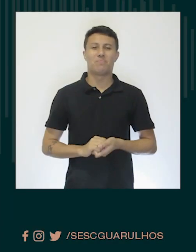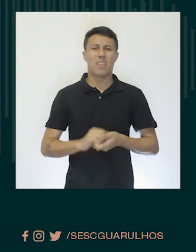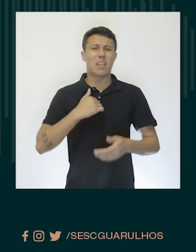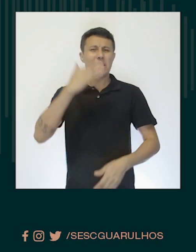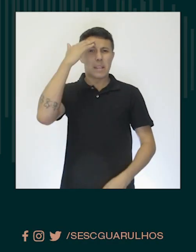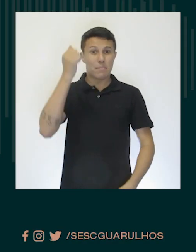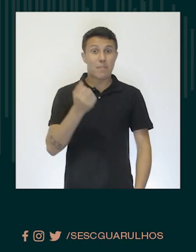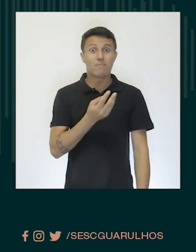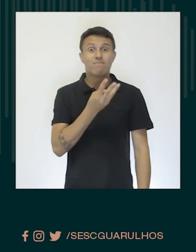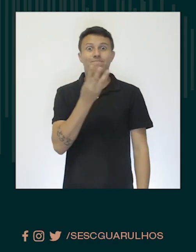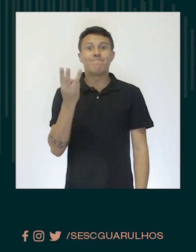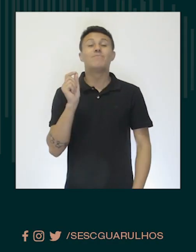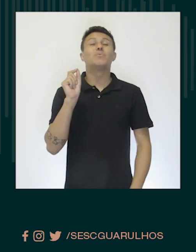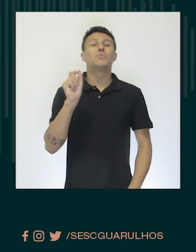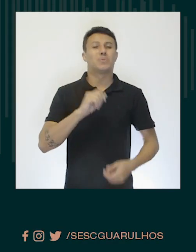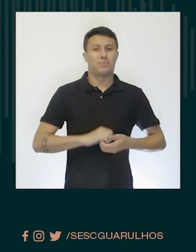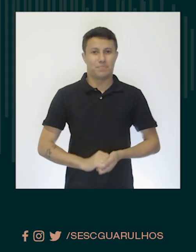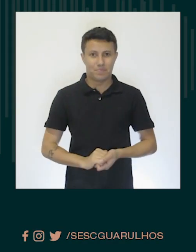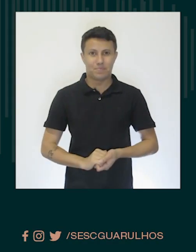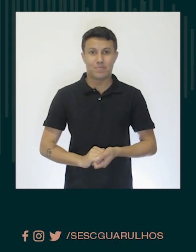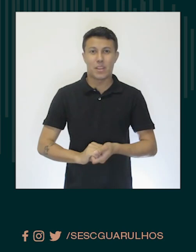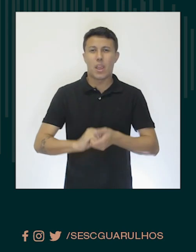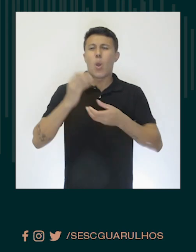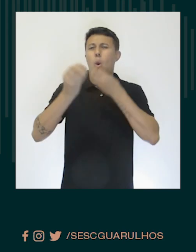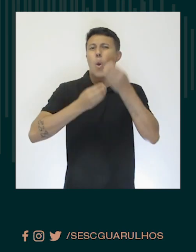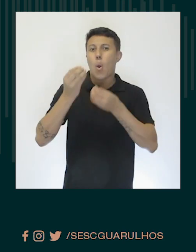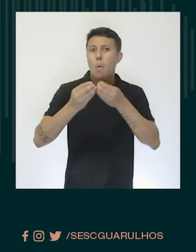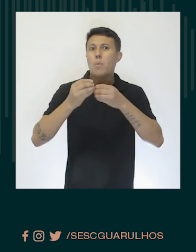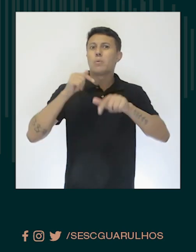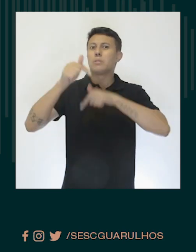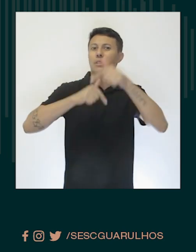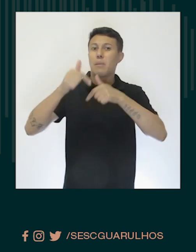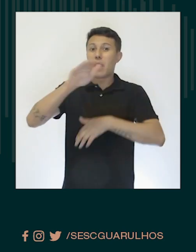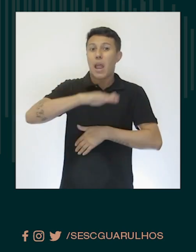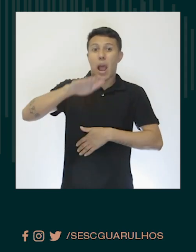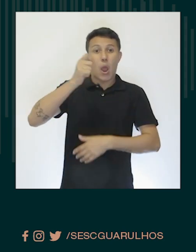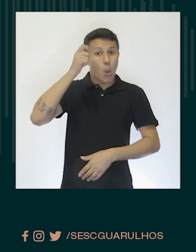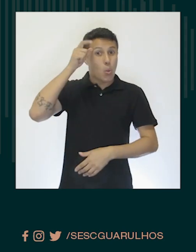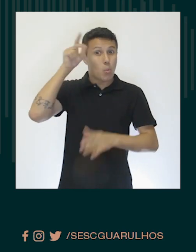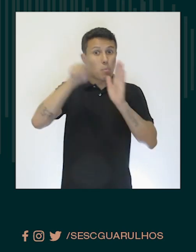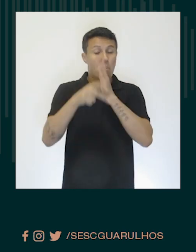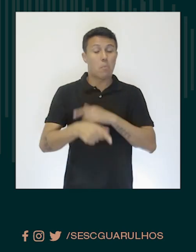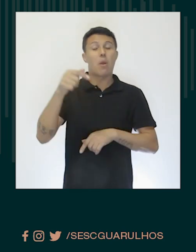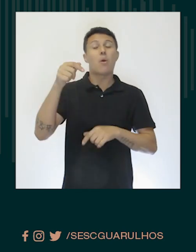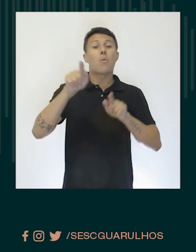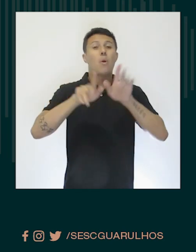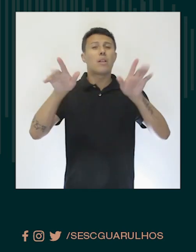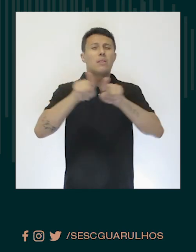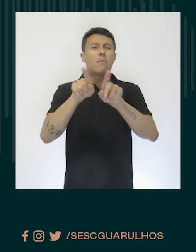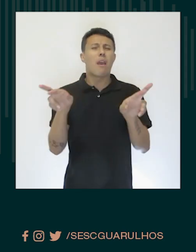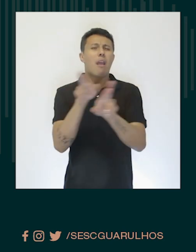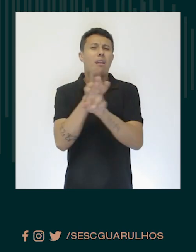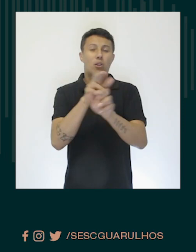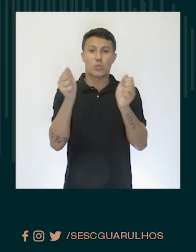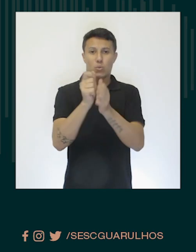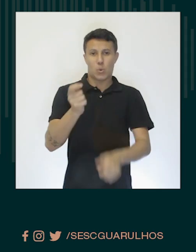e gostaria de saber de vocês um pouco sobre a atuação que vocês têm na área cultural aqui de Guarulhos e também a